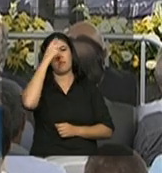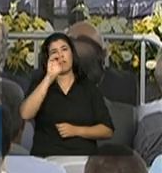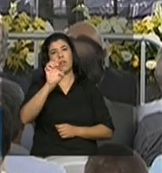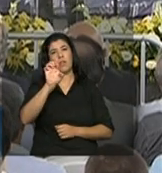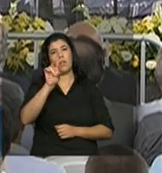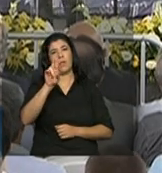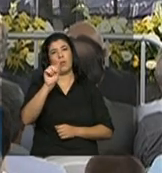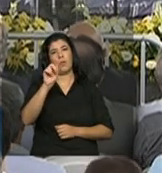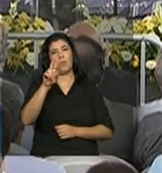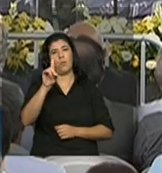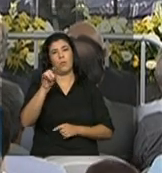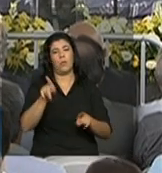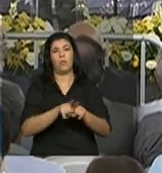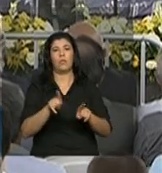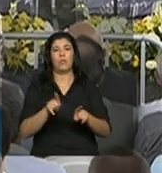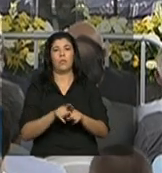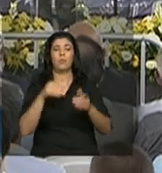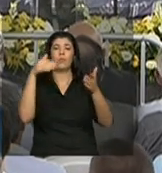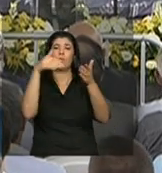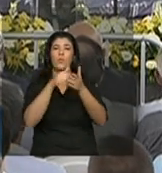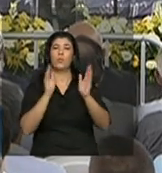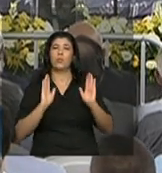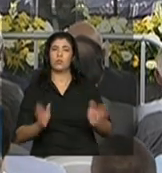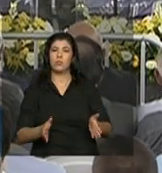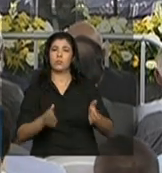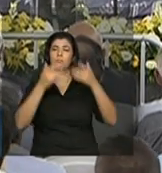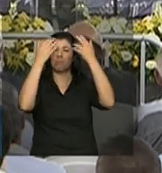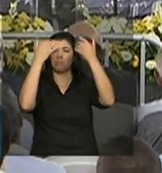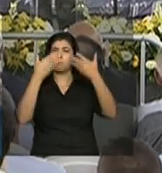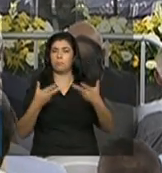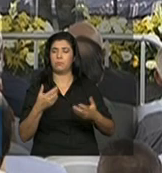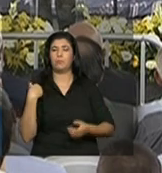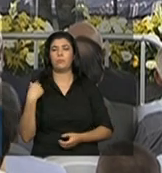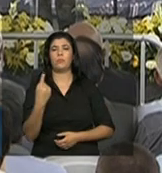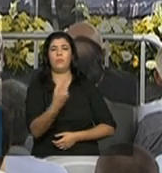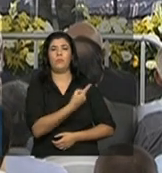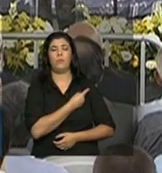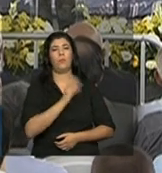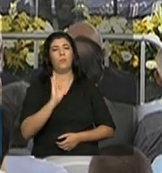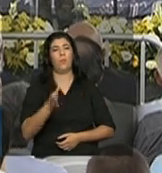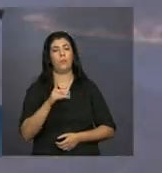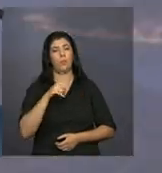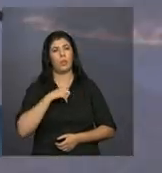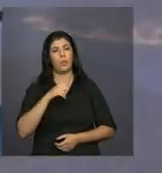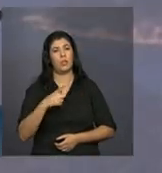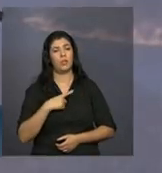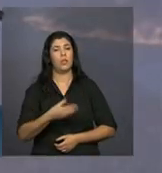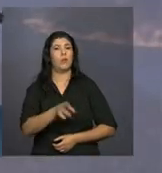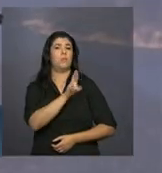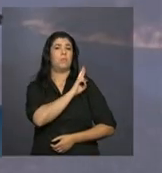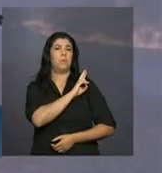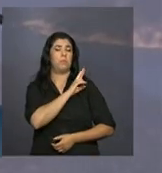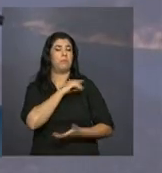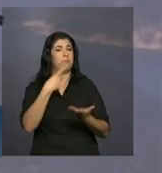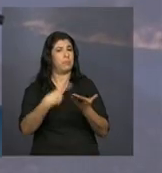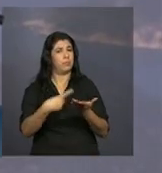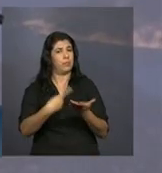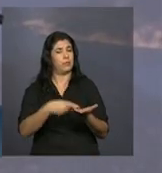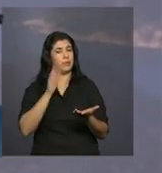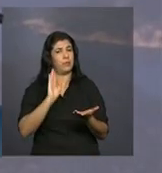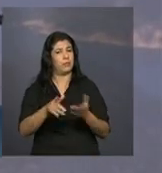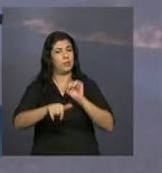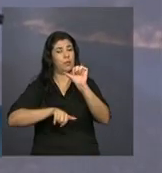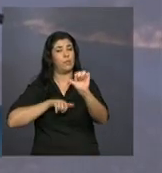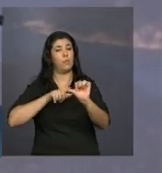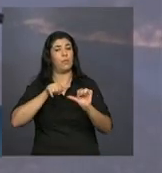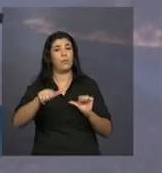E, finalizando, quero dizer para vocês que nós temos o compromisso aqui de